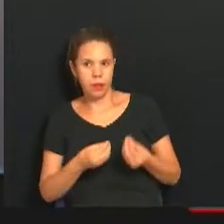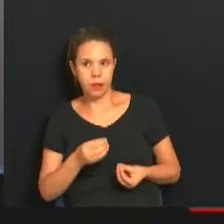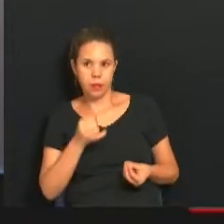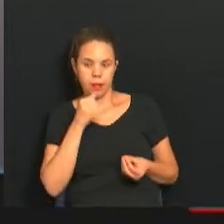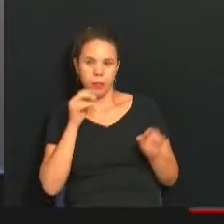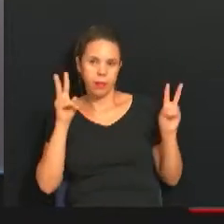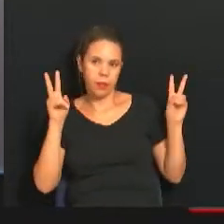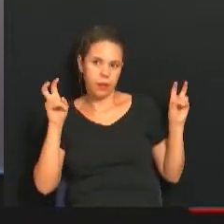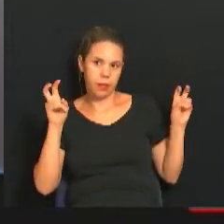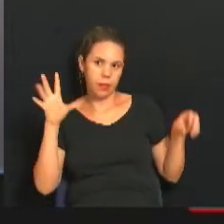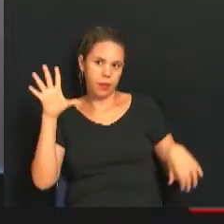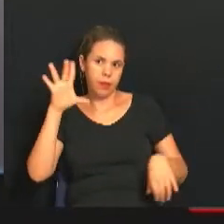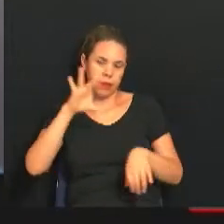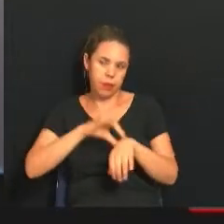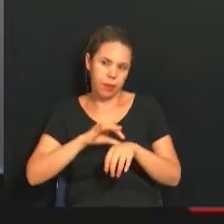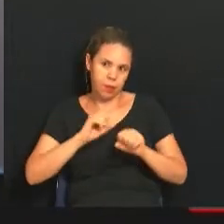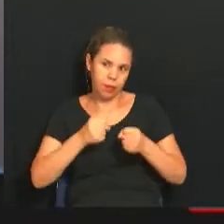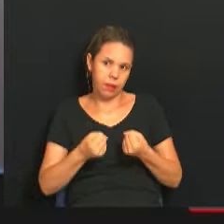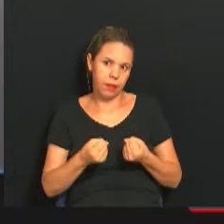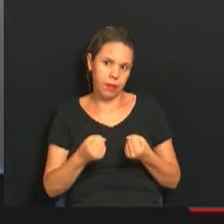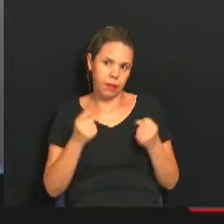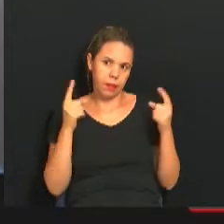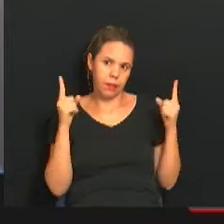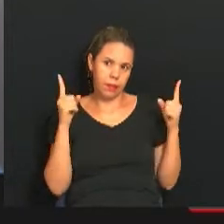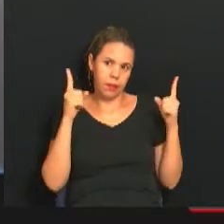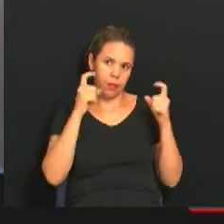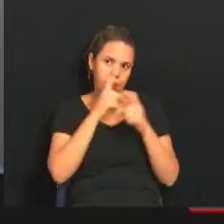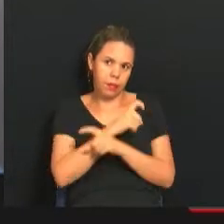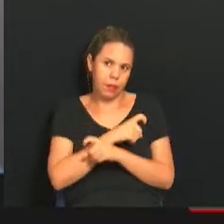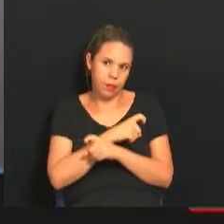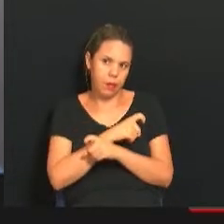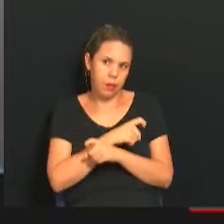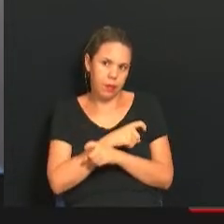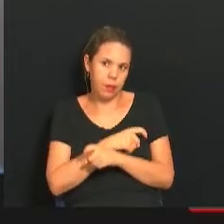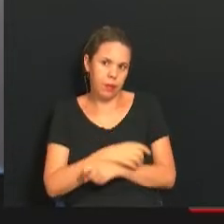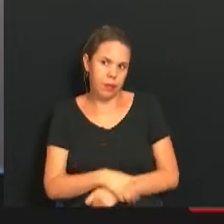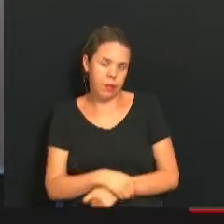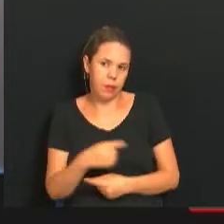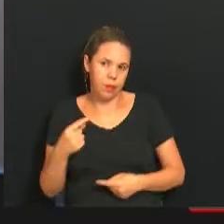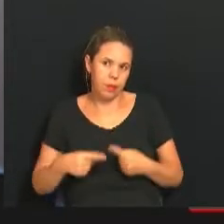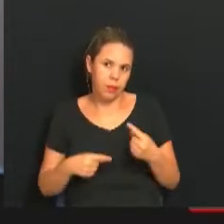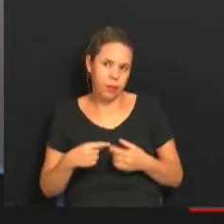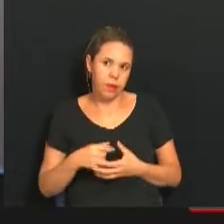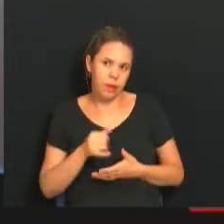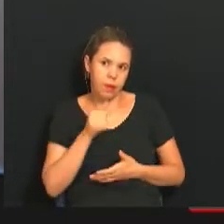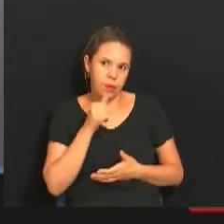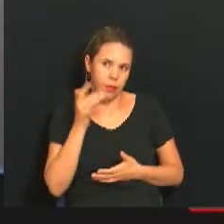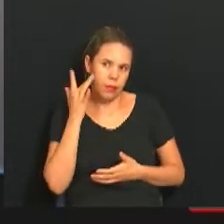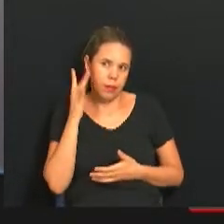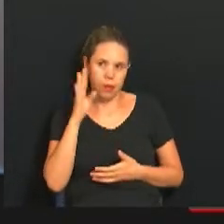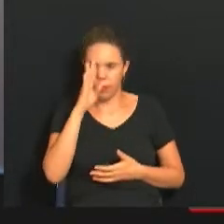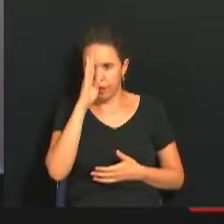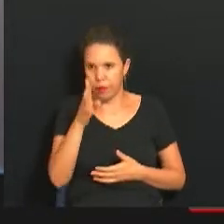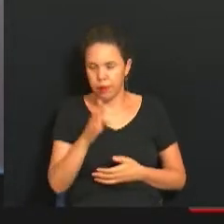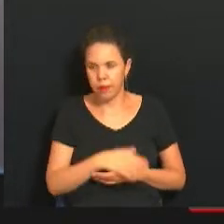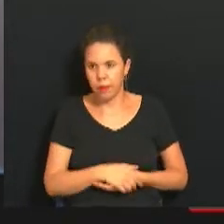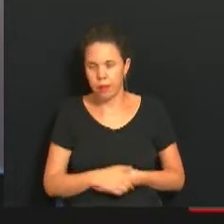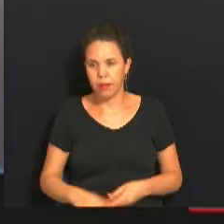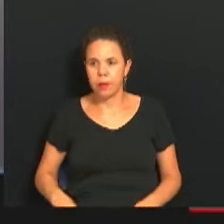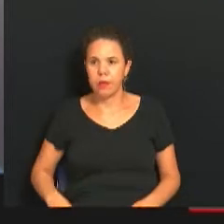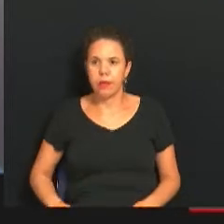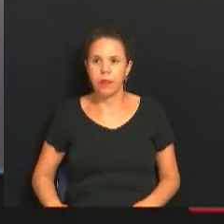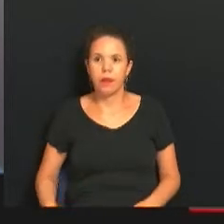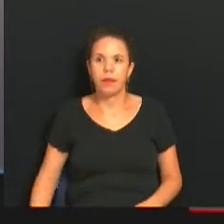questões de segurança e defesa, elas são complexas, né? Como que a geopolítica, ela é complexa. E eu acho que, principalmente, Gabriel, a gente